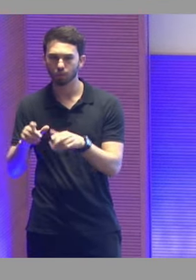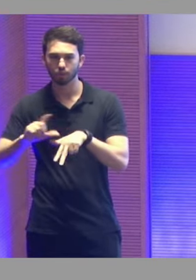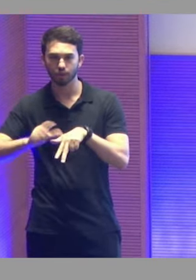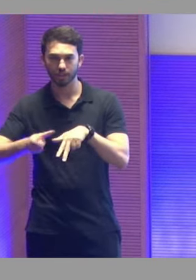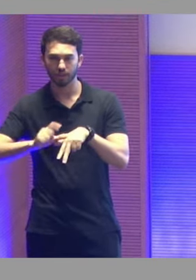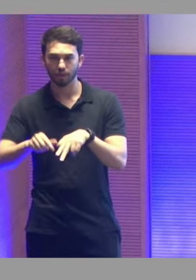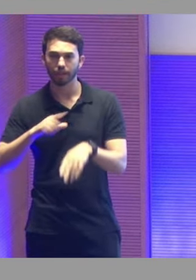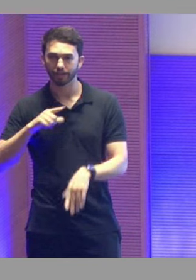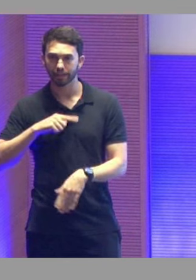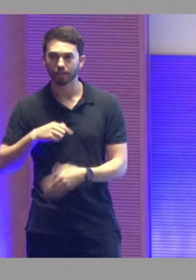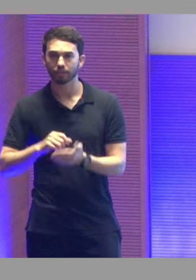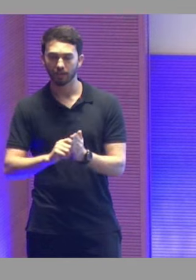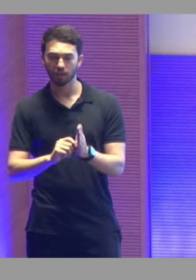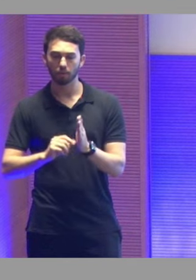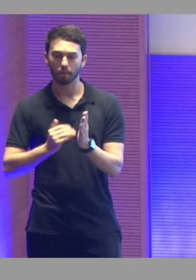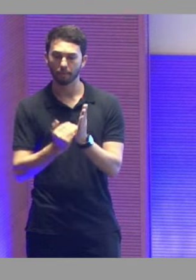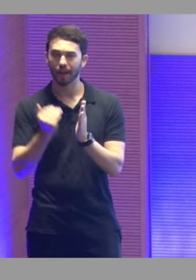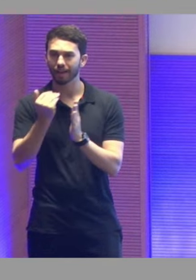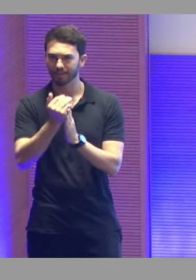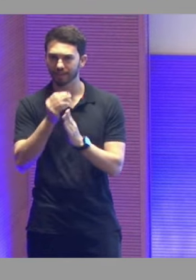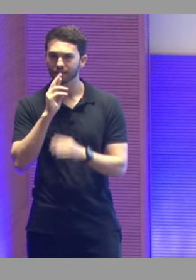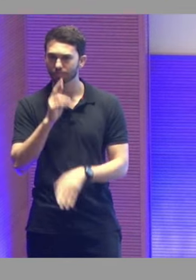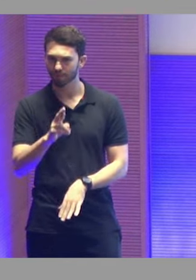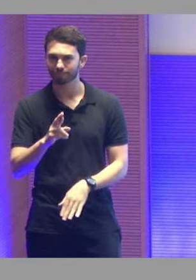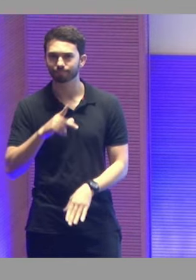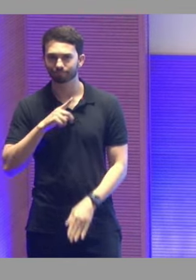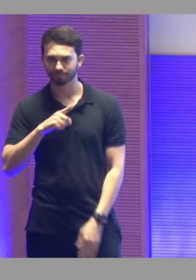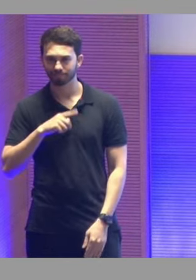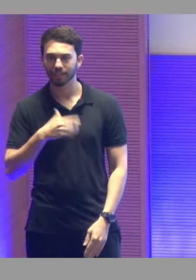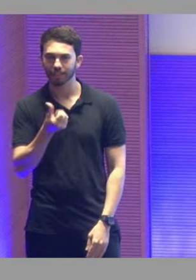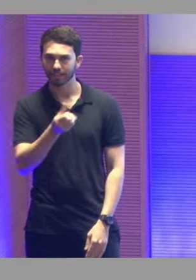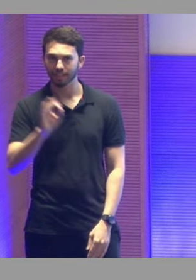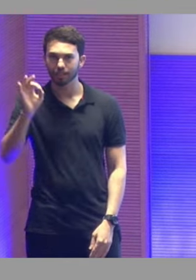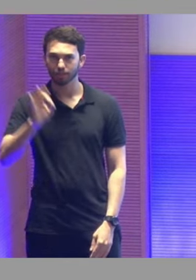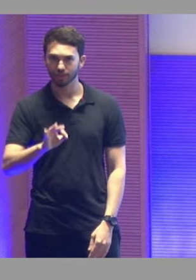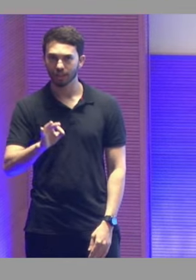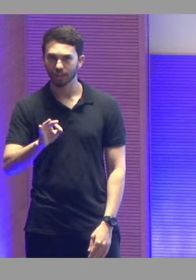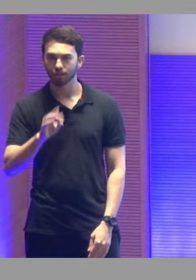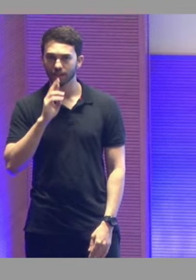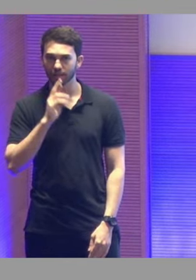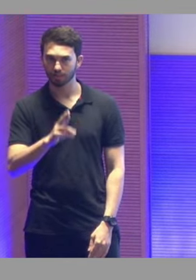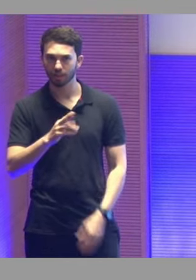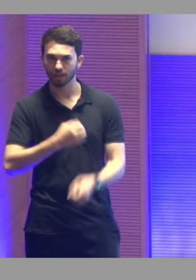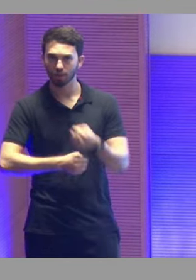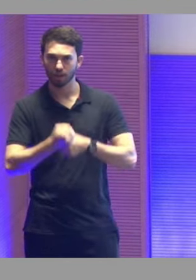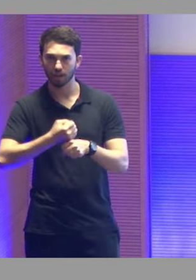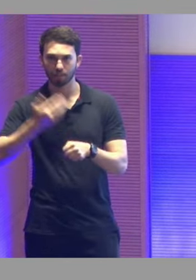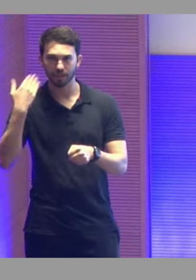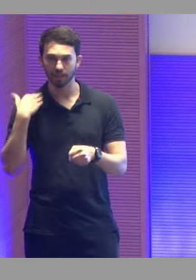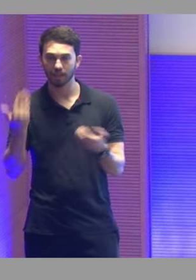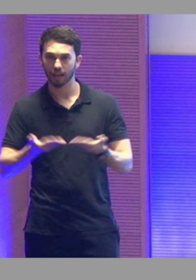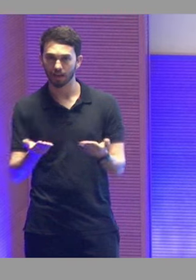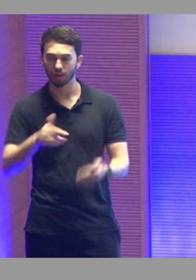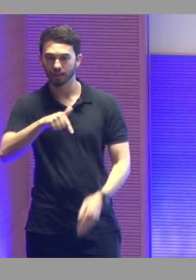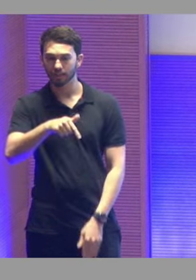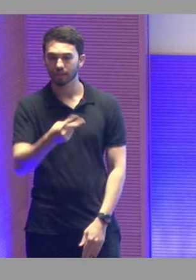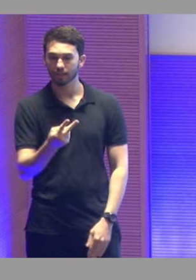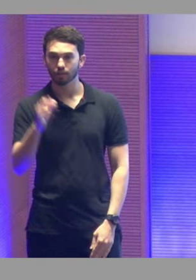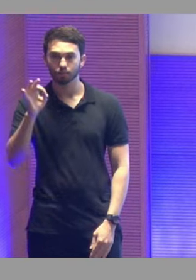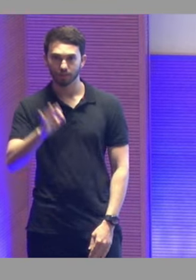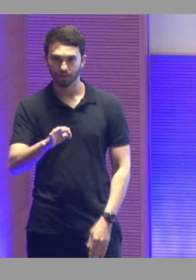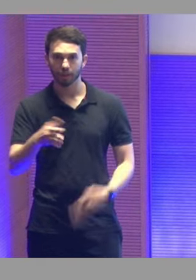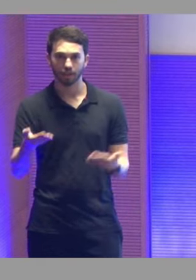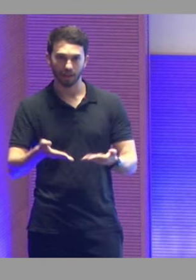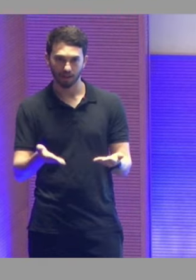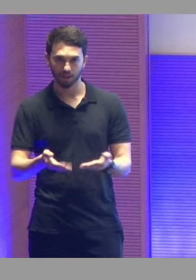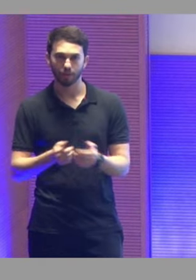gente teve um aumento representativo nas respostas né então Eh 60% tinham respondido isso ano passado e a gente tá com 72